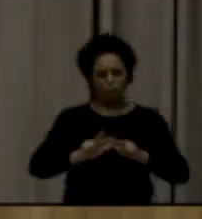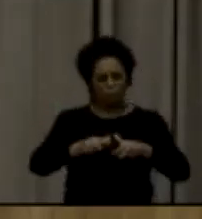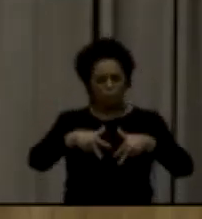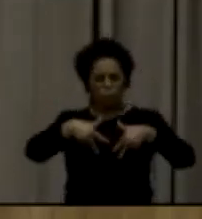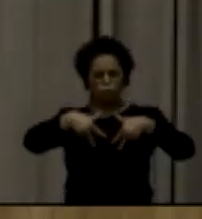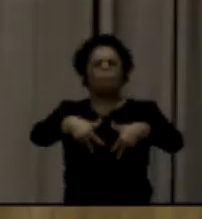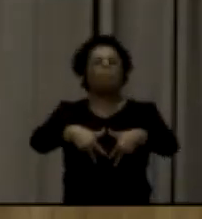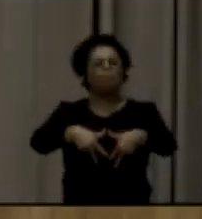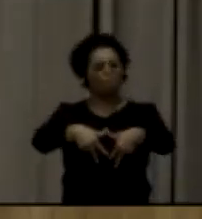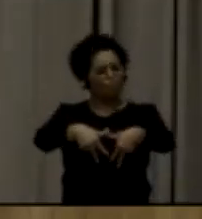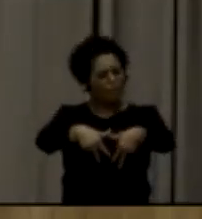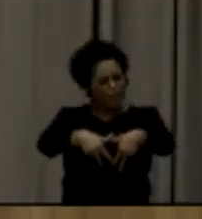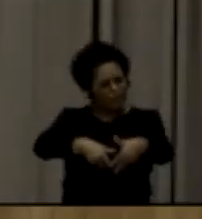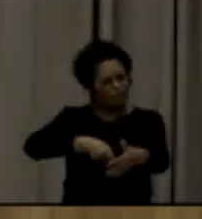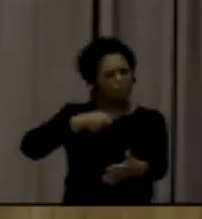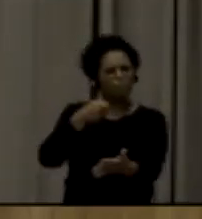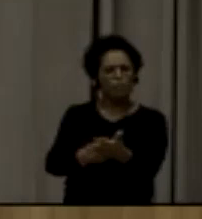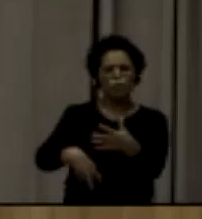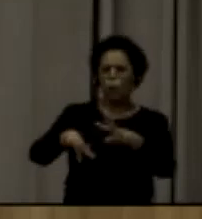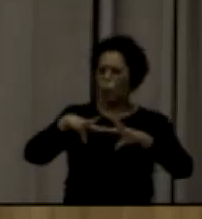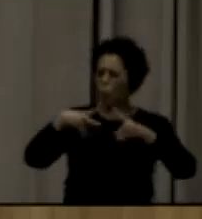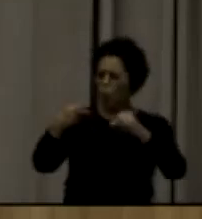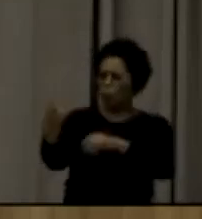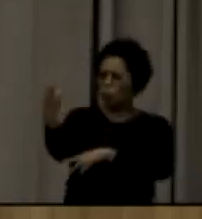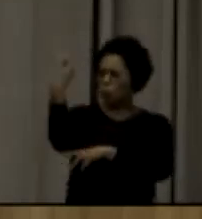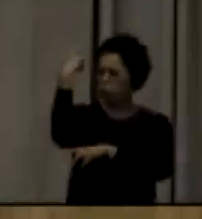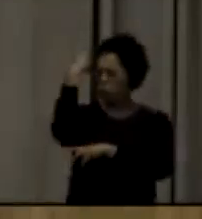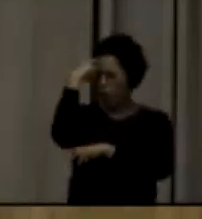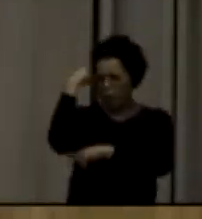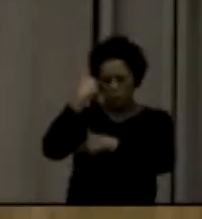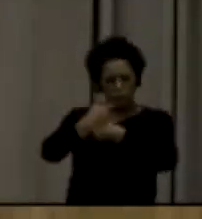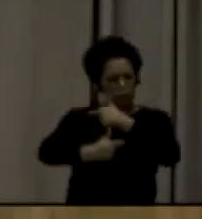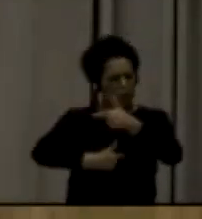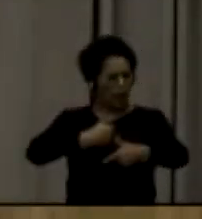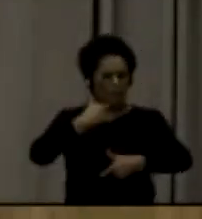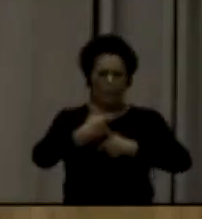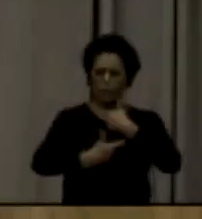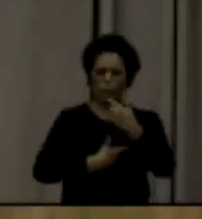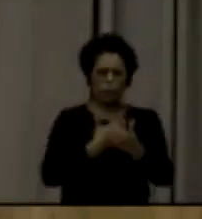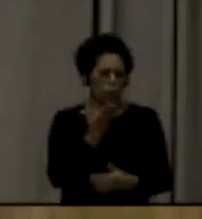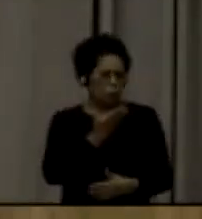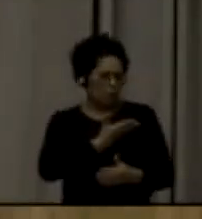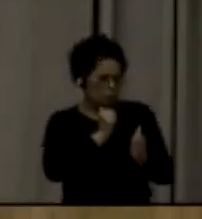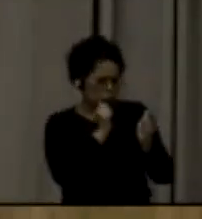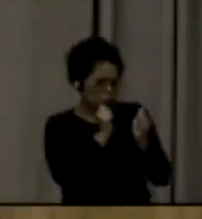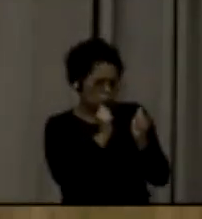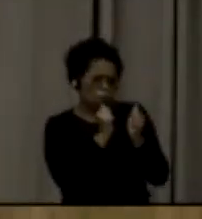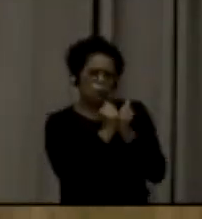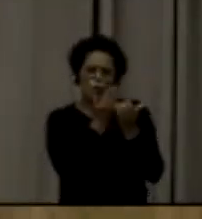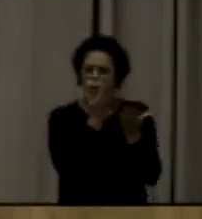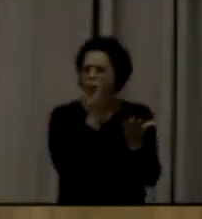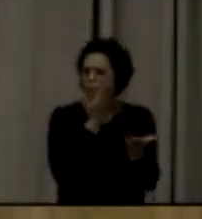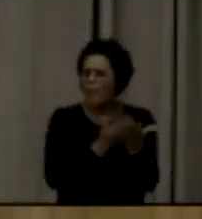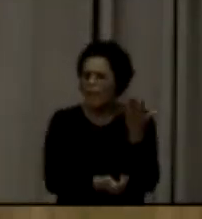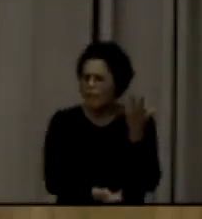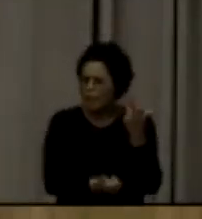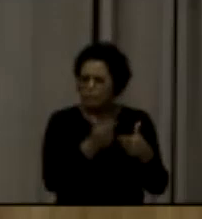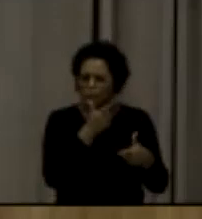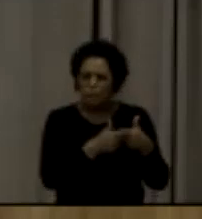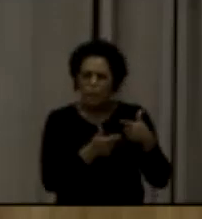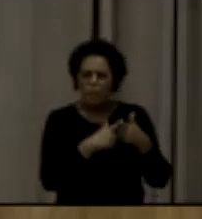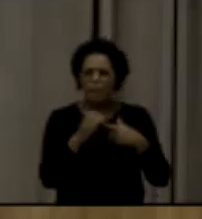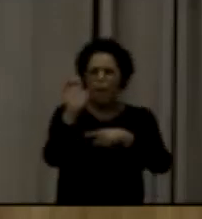seria para todos os militantes, para todos os intelectuais, para todos os trabalhadores, para todos os companheiros que foram prejudicados e companheiras prejudicadas